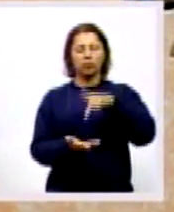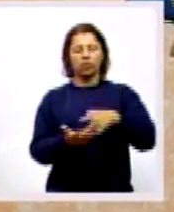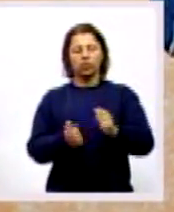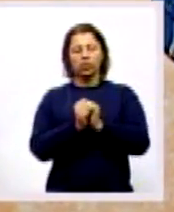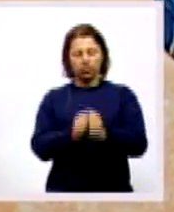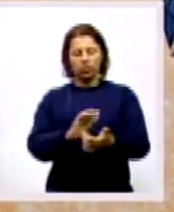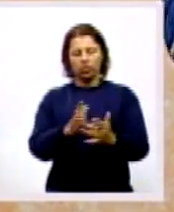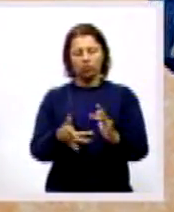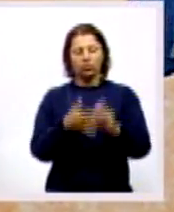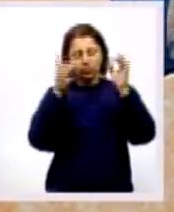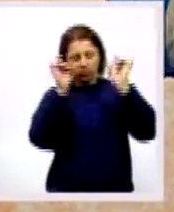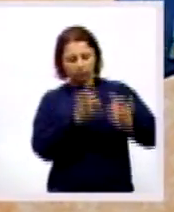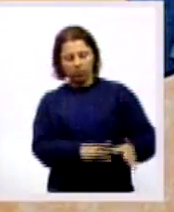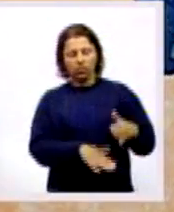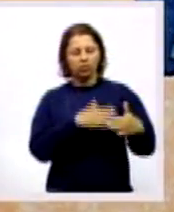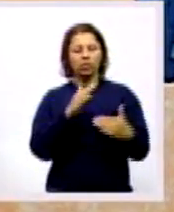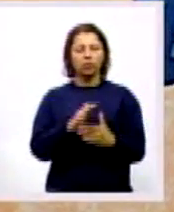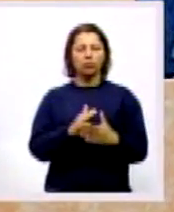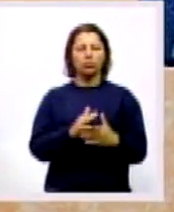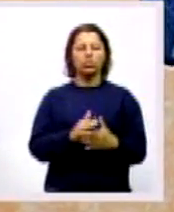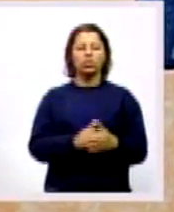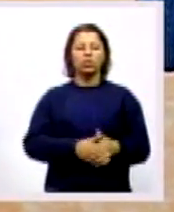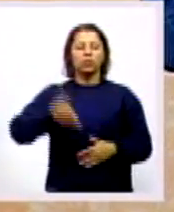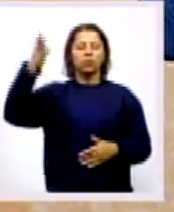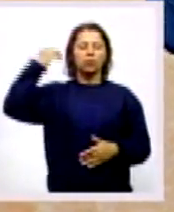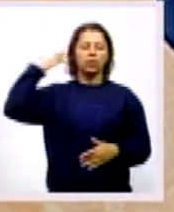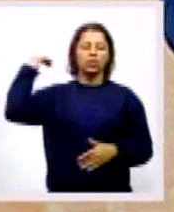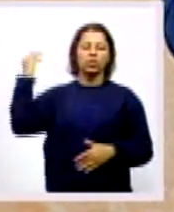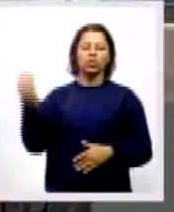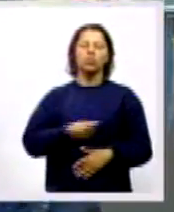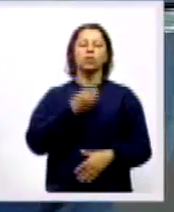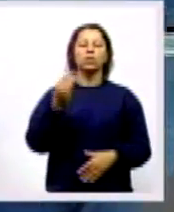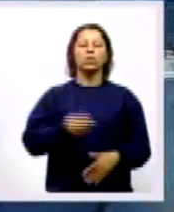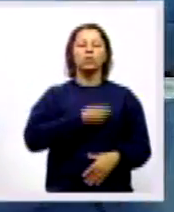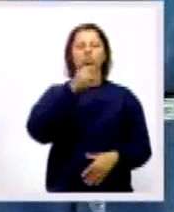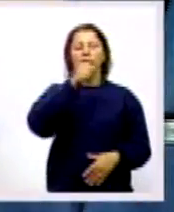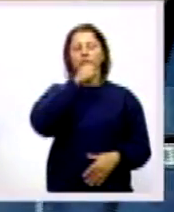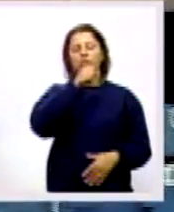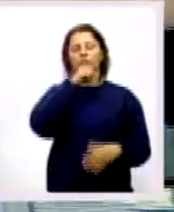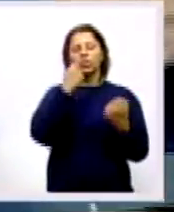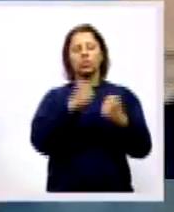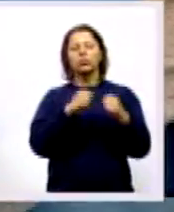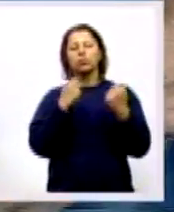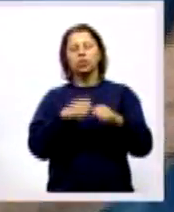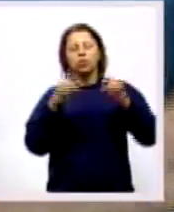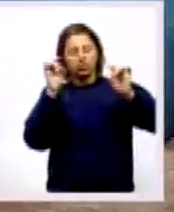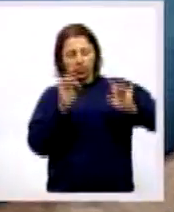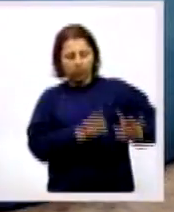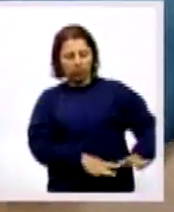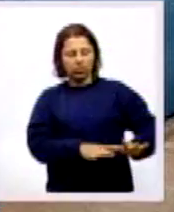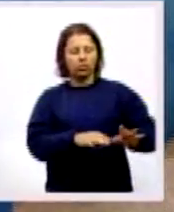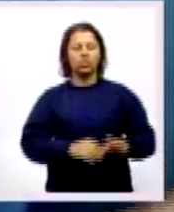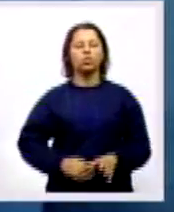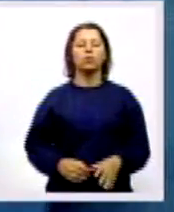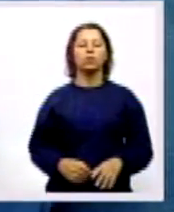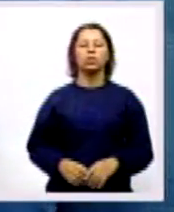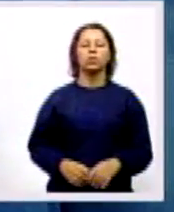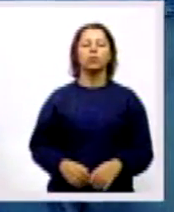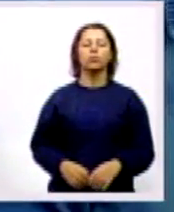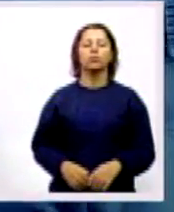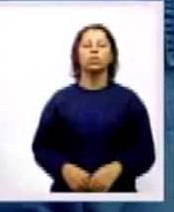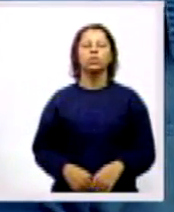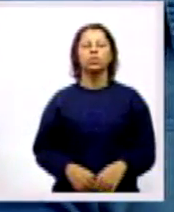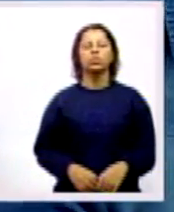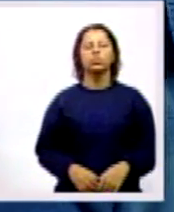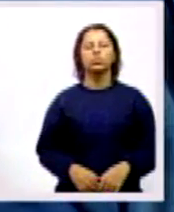Jesus, renunciando à vossa existência passada, precisais despojar-vos do homem velho, que se corrompe